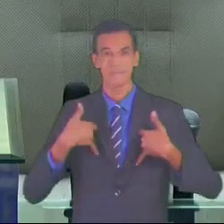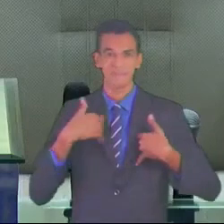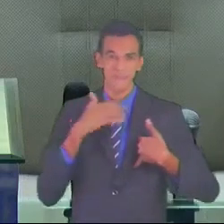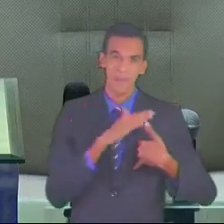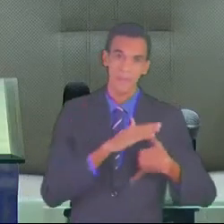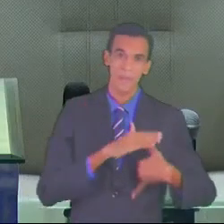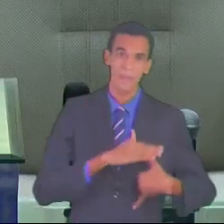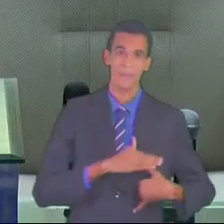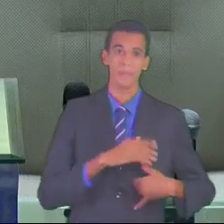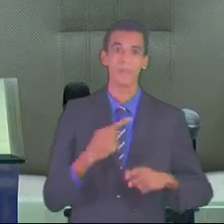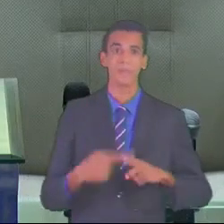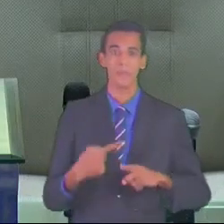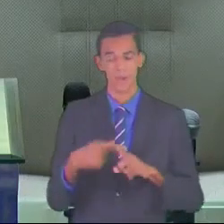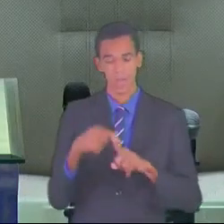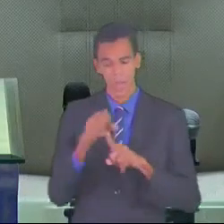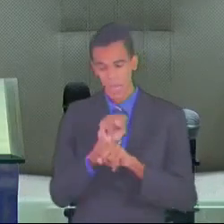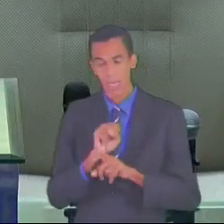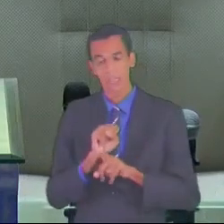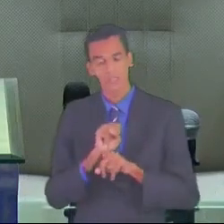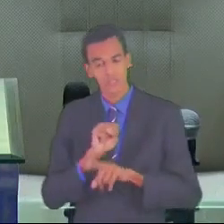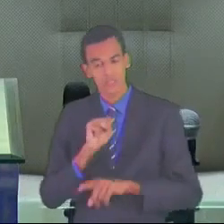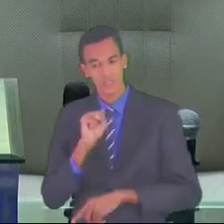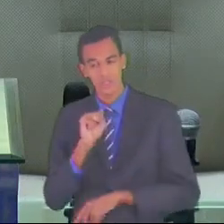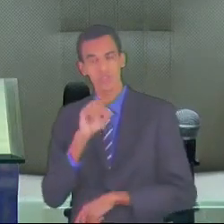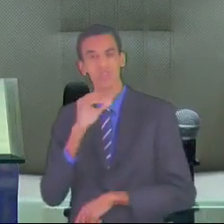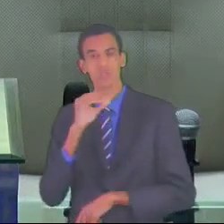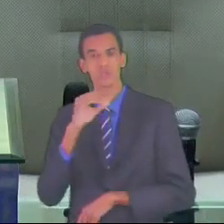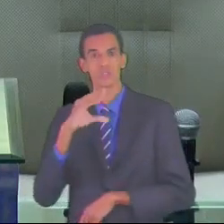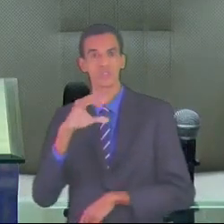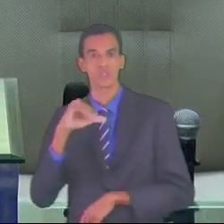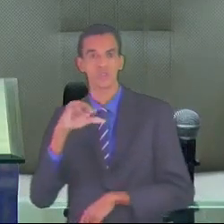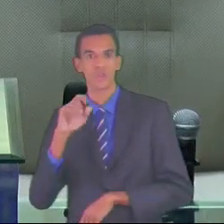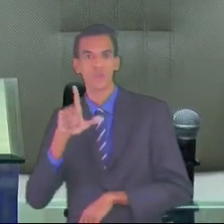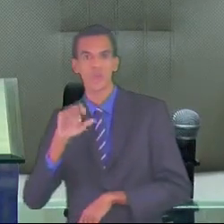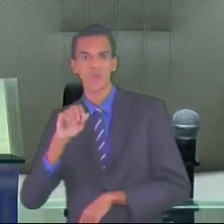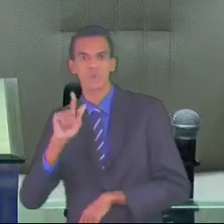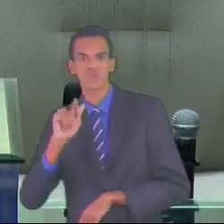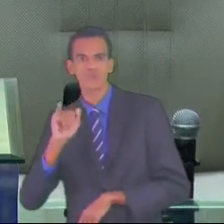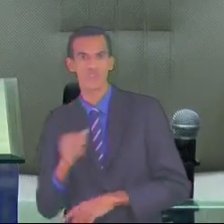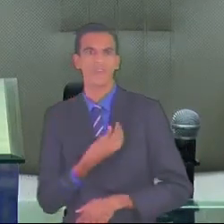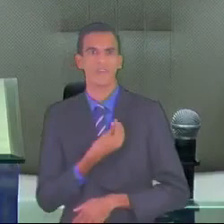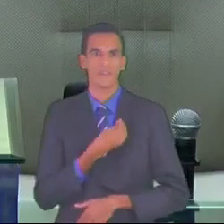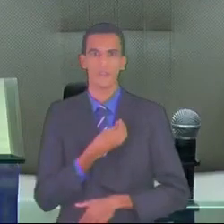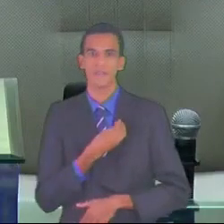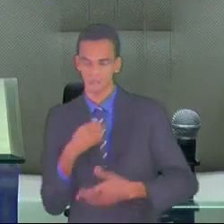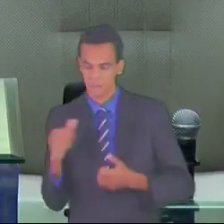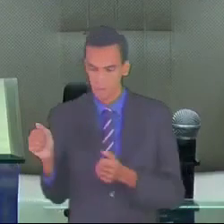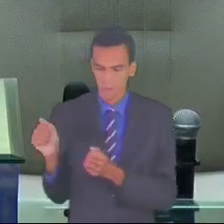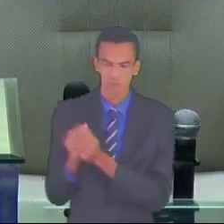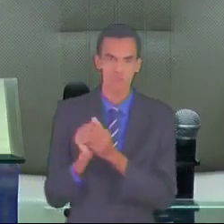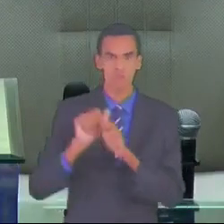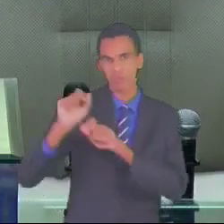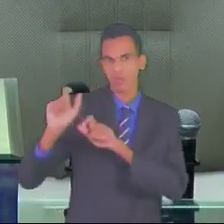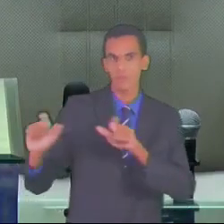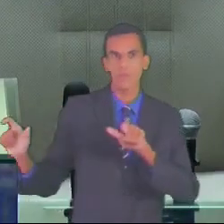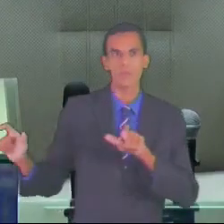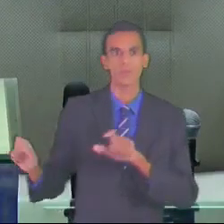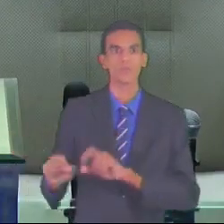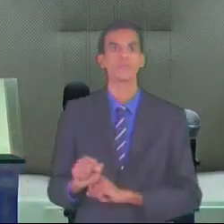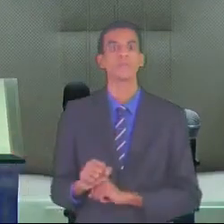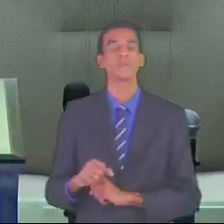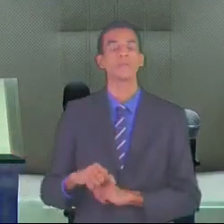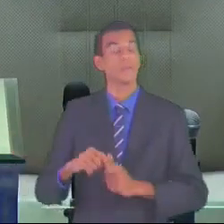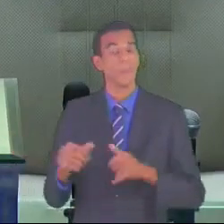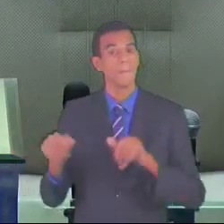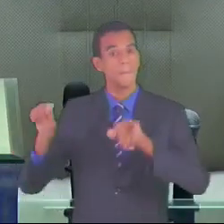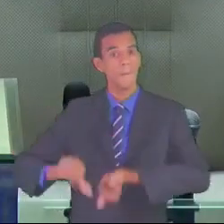Segundo a sociologia, o homem é um ser gregário, ele vive em comunidade, ele vive em companhia. E a pior coisa